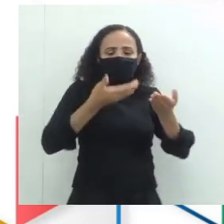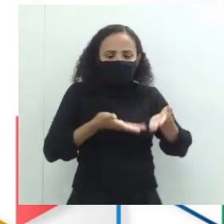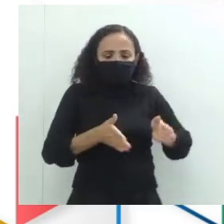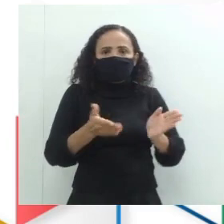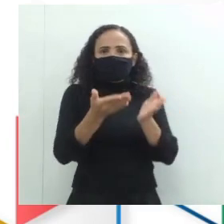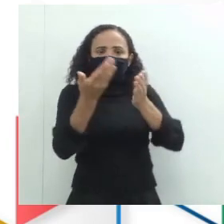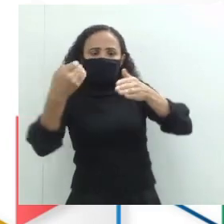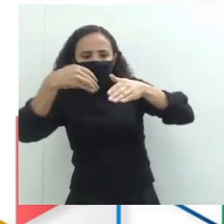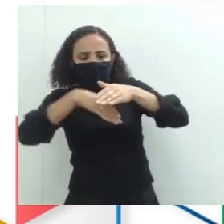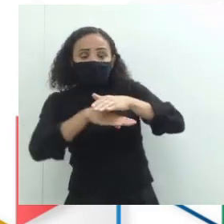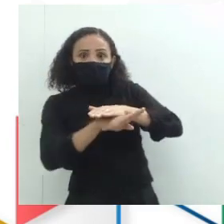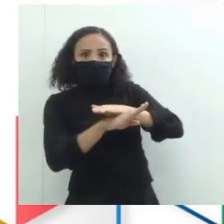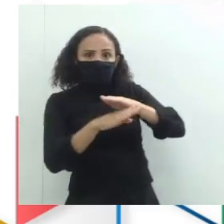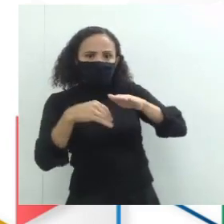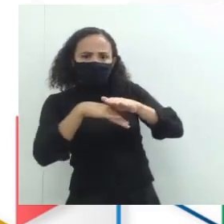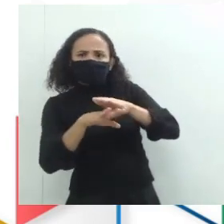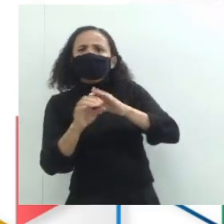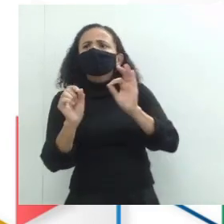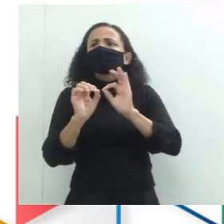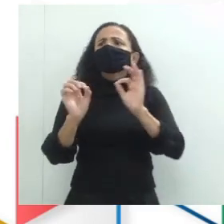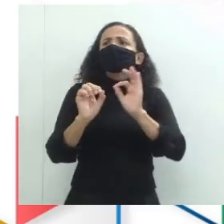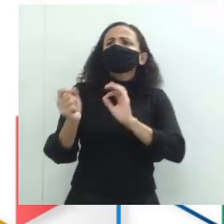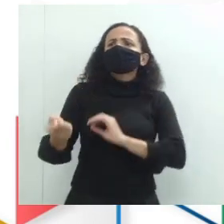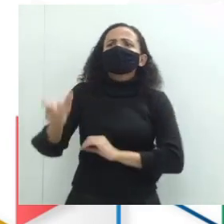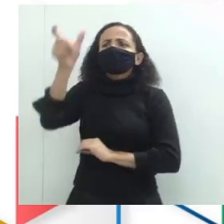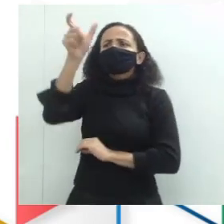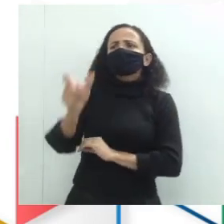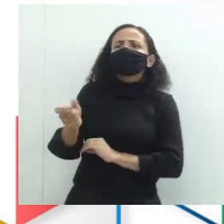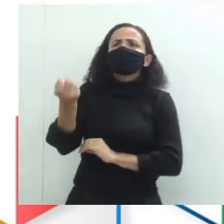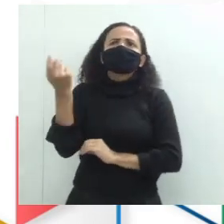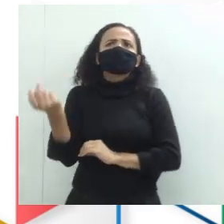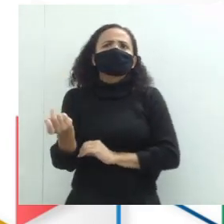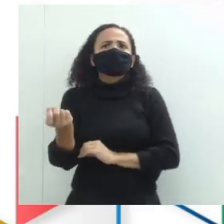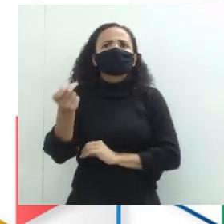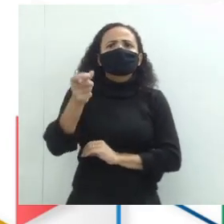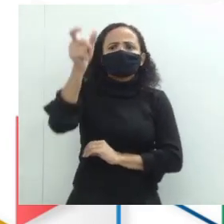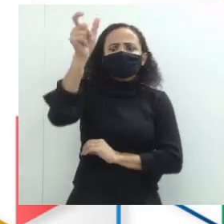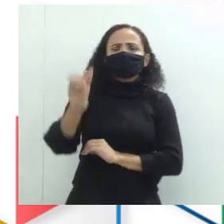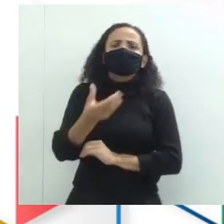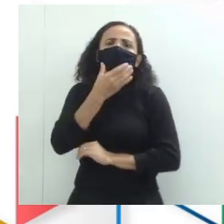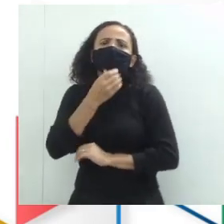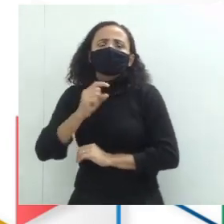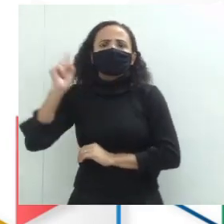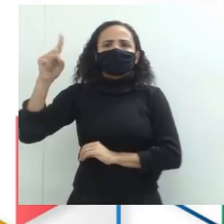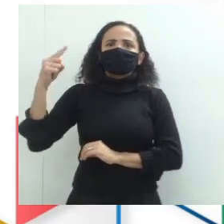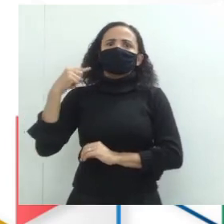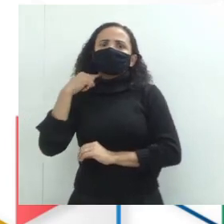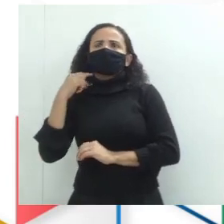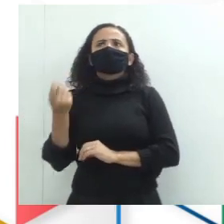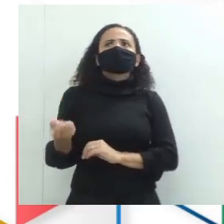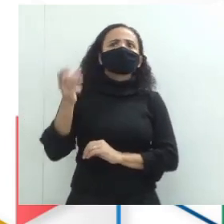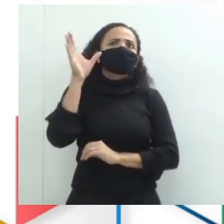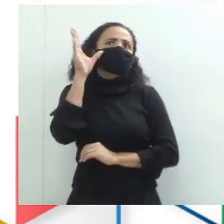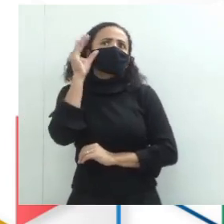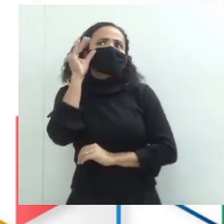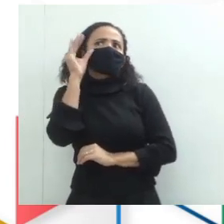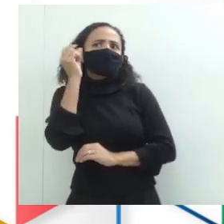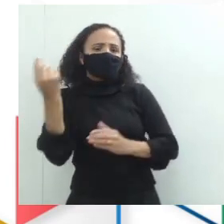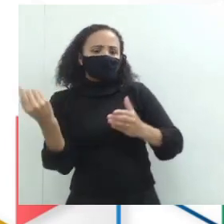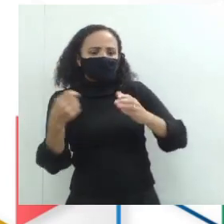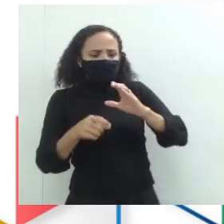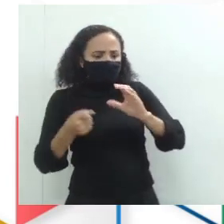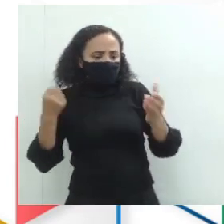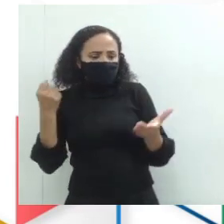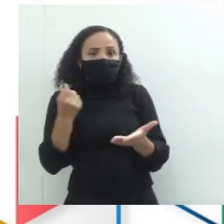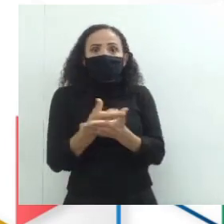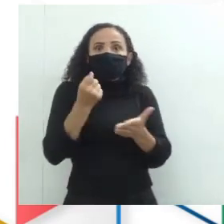de cavernas. E aí um comerciante, um advogado curioso, que gostava de colecionar relíquias,